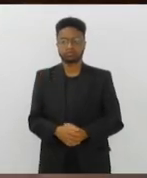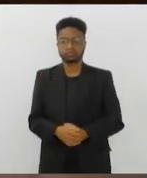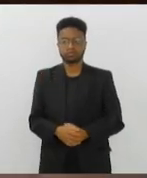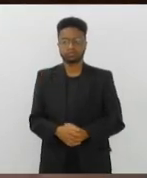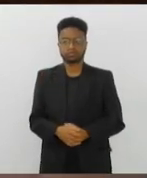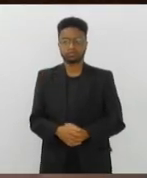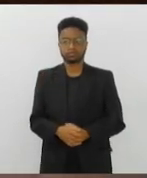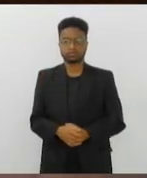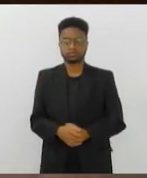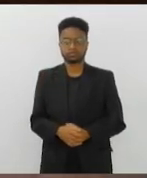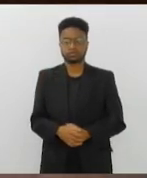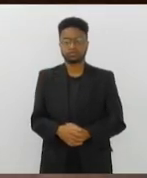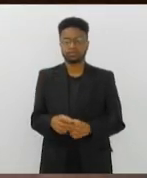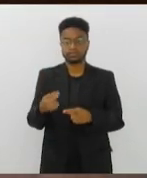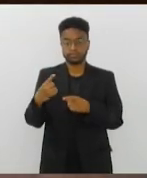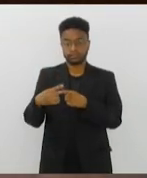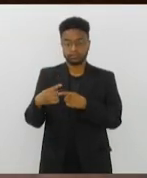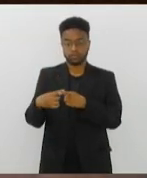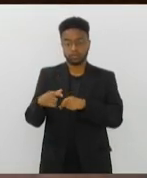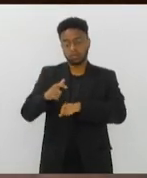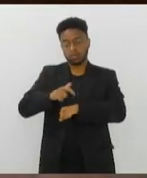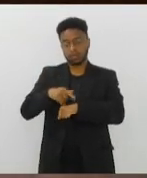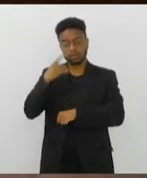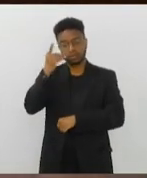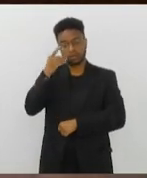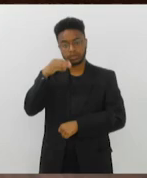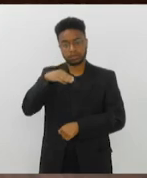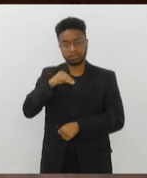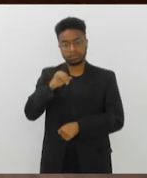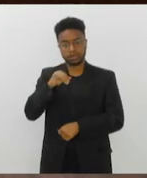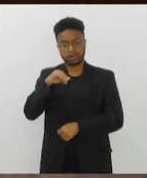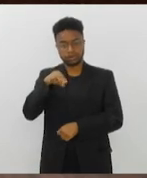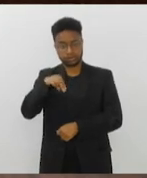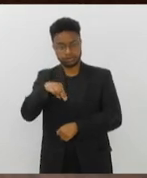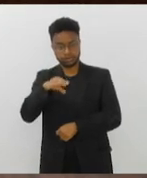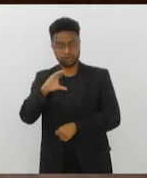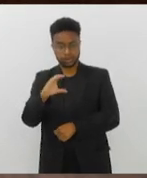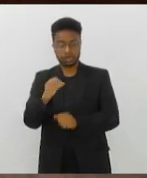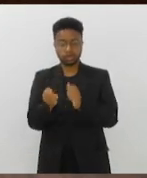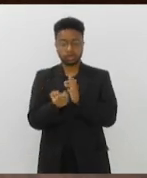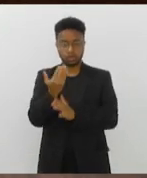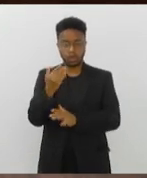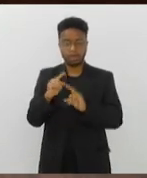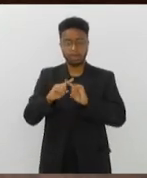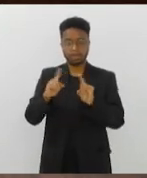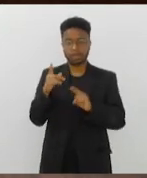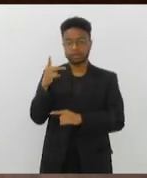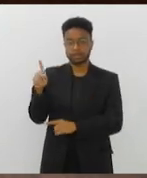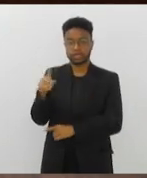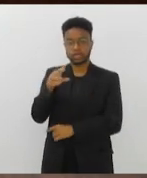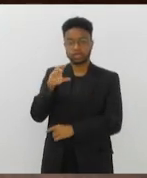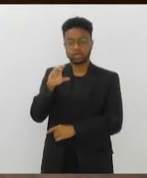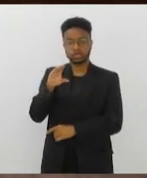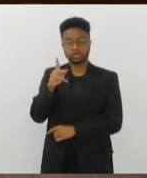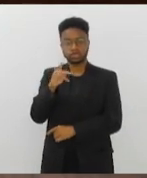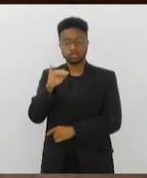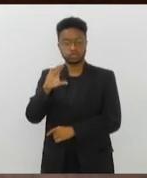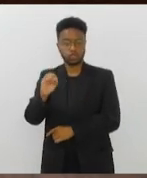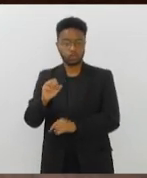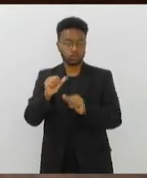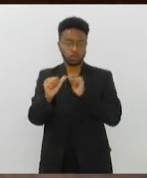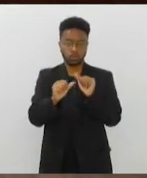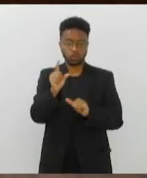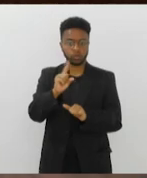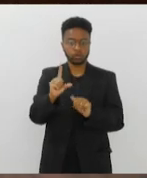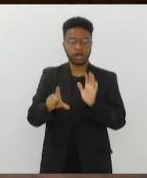que quando o deputado Carlos Minck apresentou o dele, o do Chico não mexia na lei original, okay,